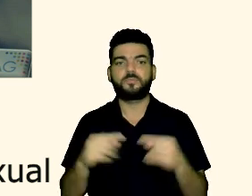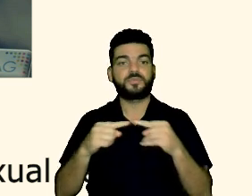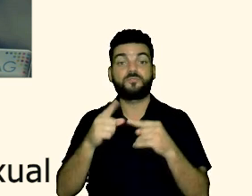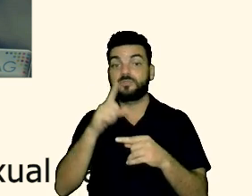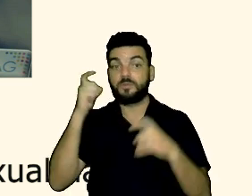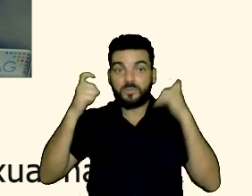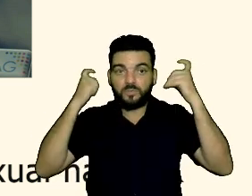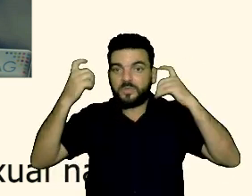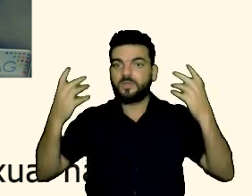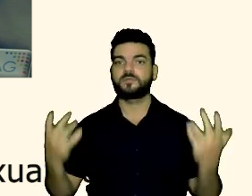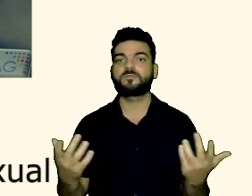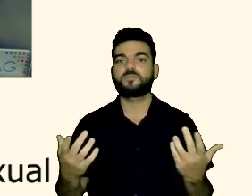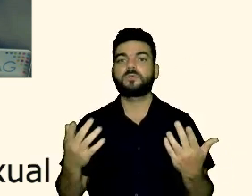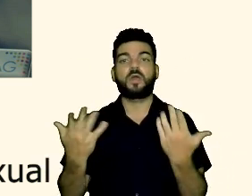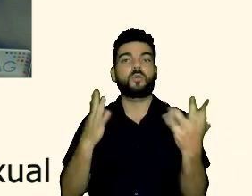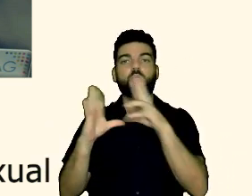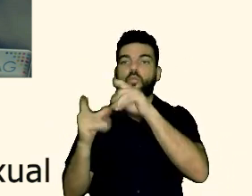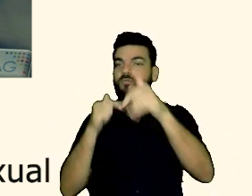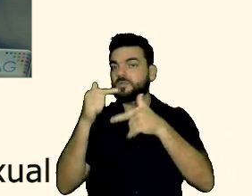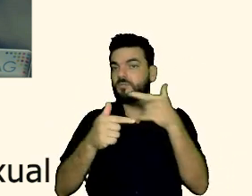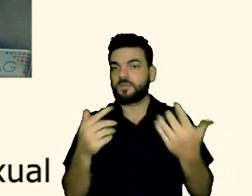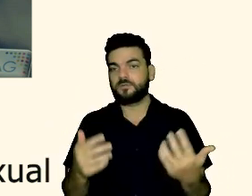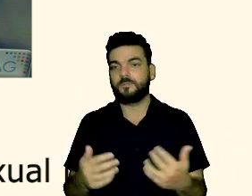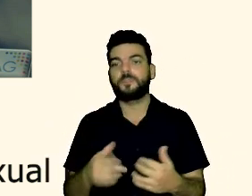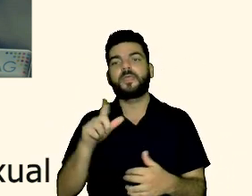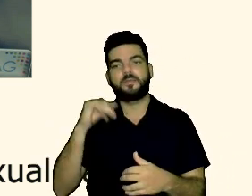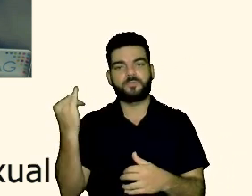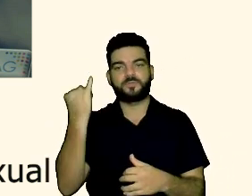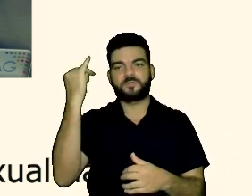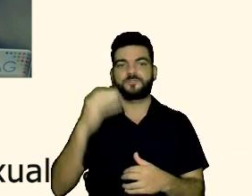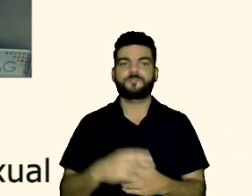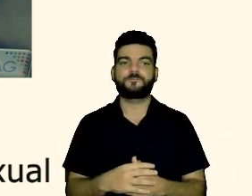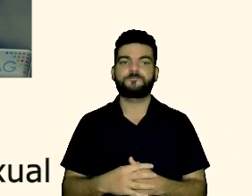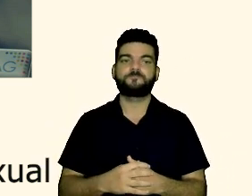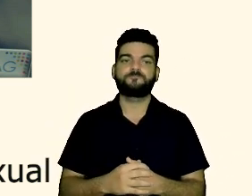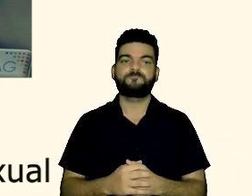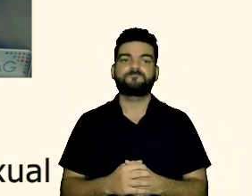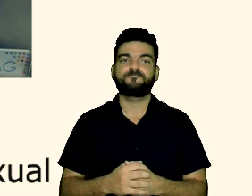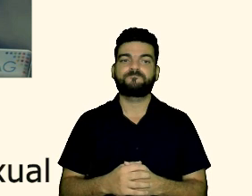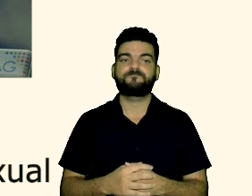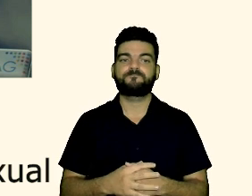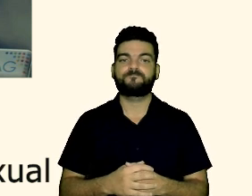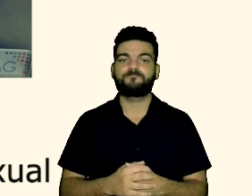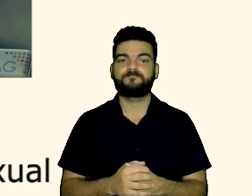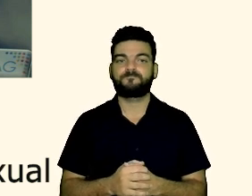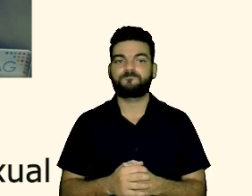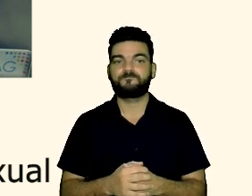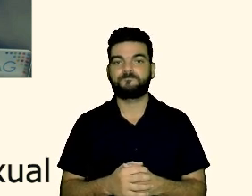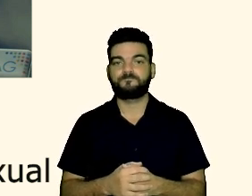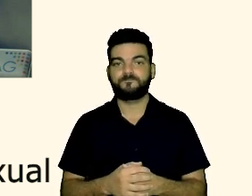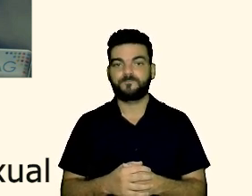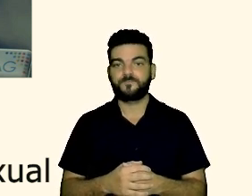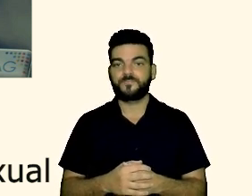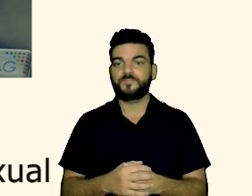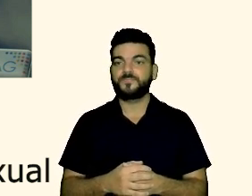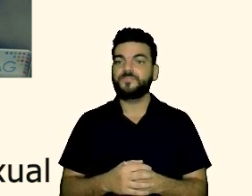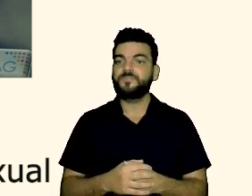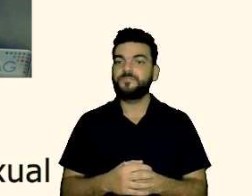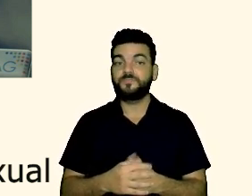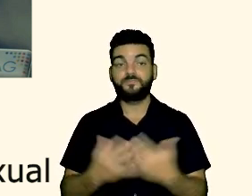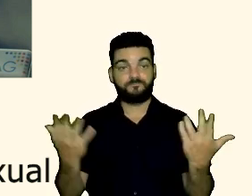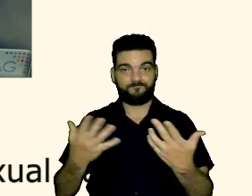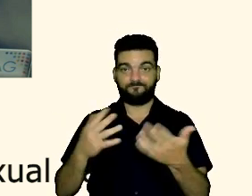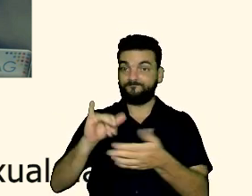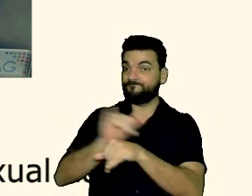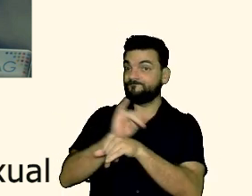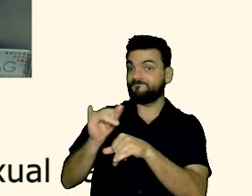importante. E os recursos não verbais são muito complexos, né? O conceito é muito complexo, mas tudo comunica,